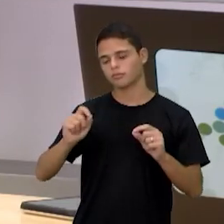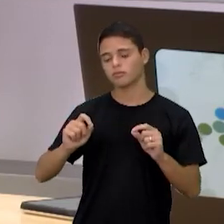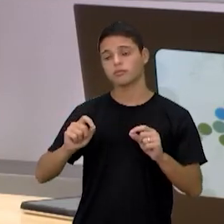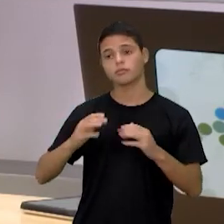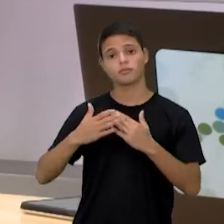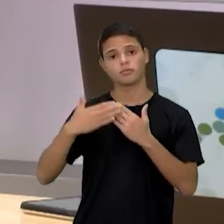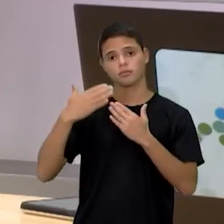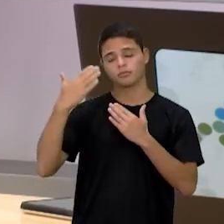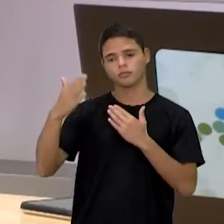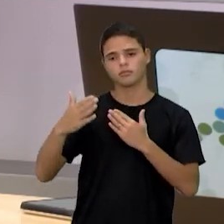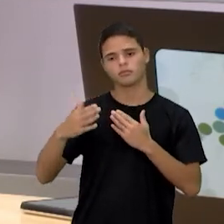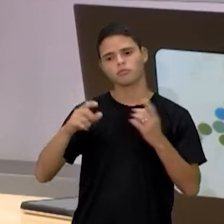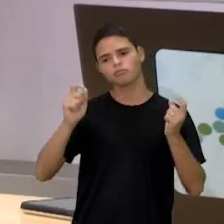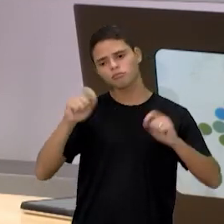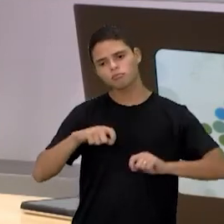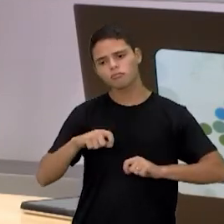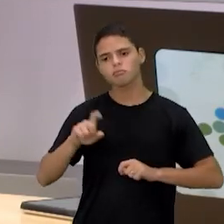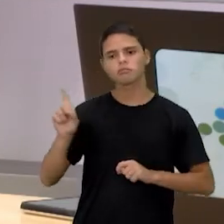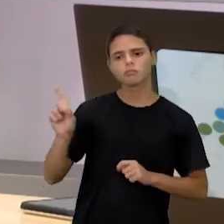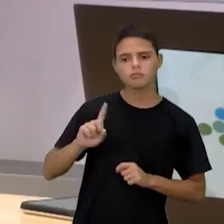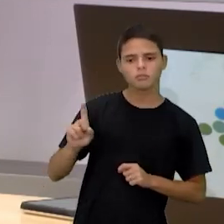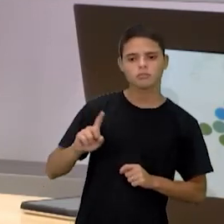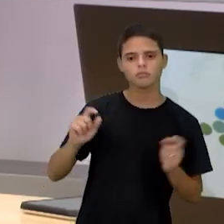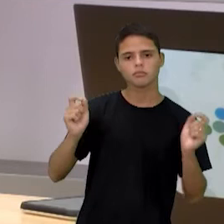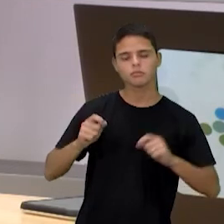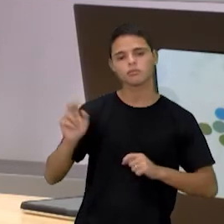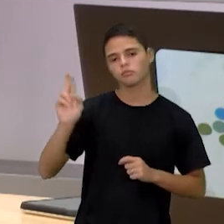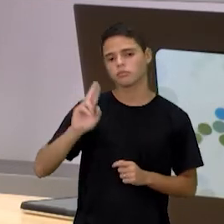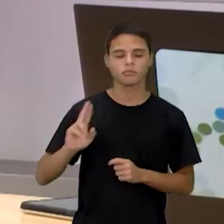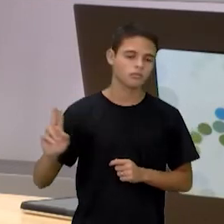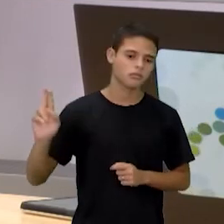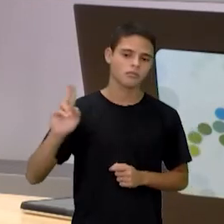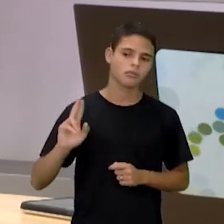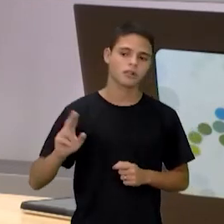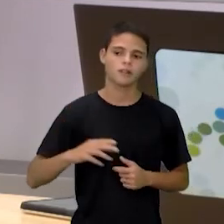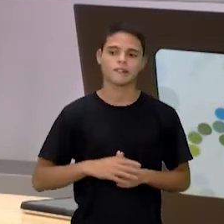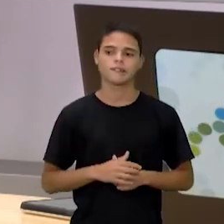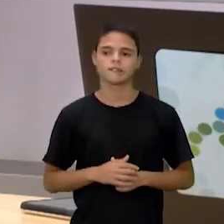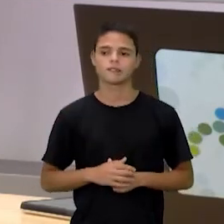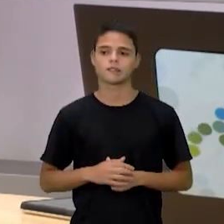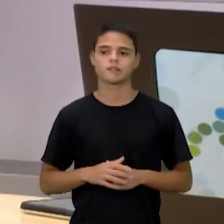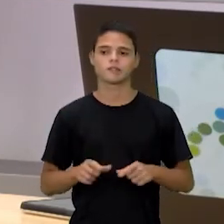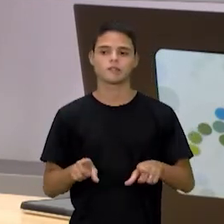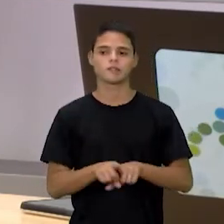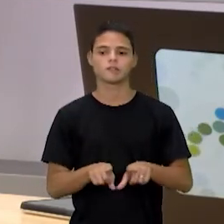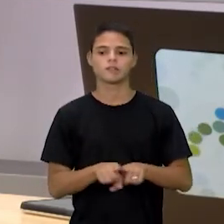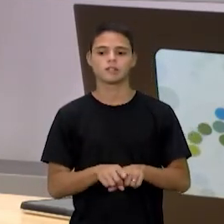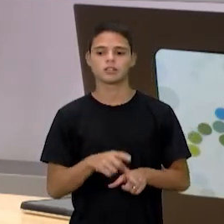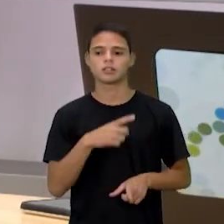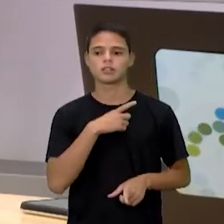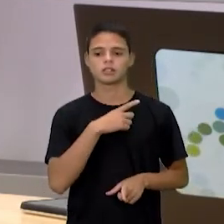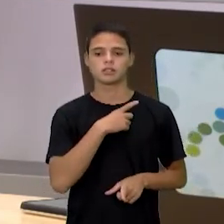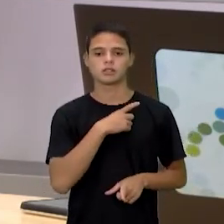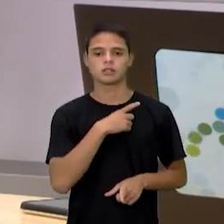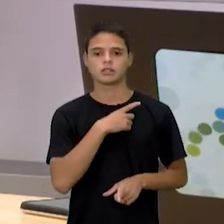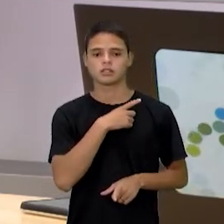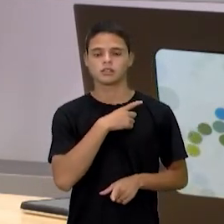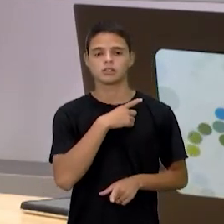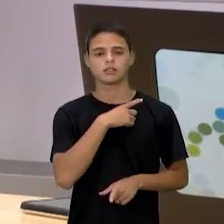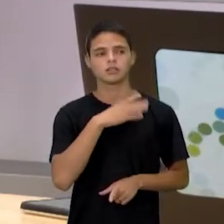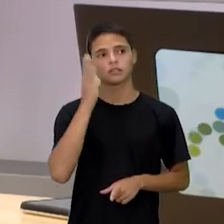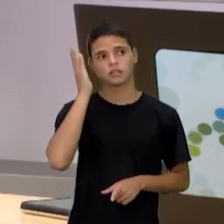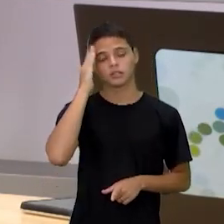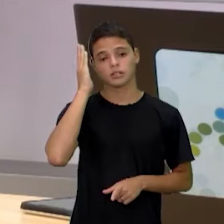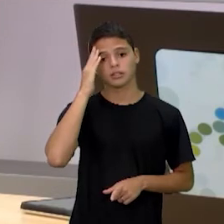usar um argumento válido ou inválido. Você pode usar até o que a gente poderia chamar aqui de uma mentira, uma inverdade. Mas você vai